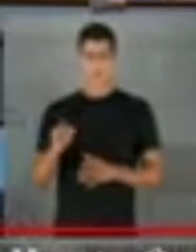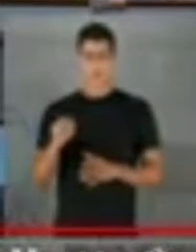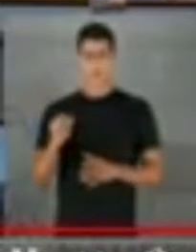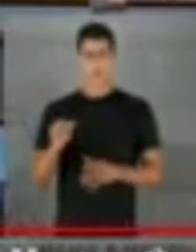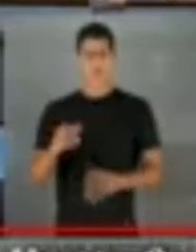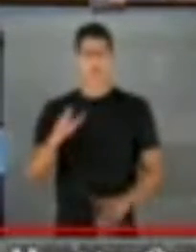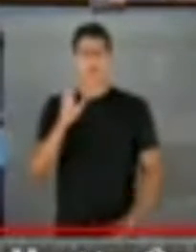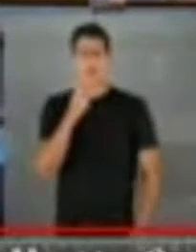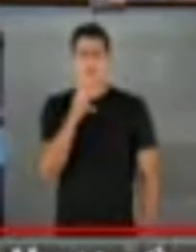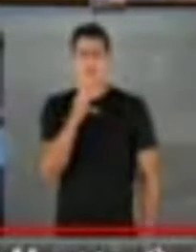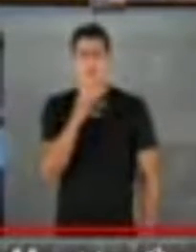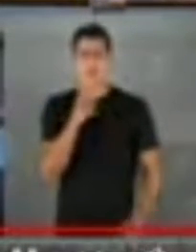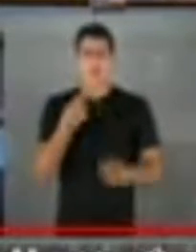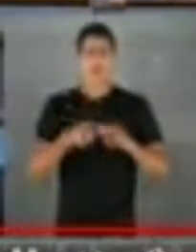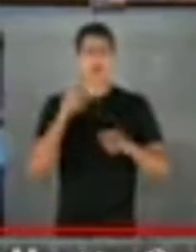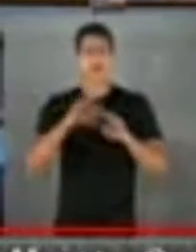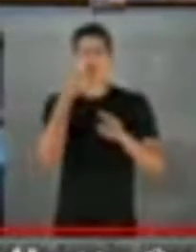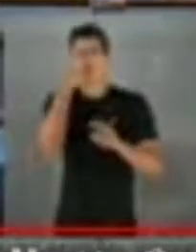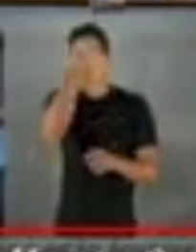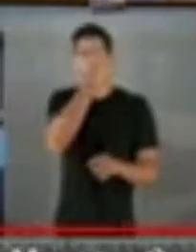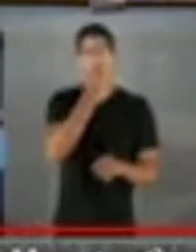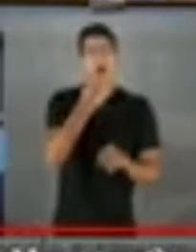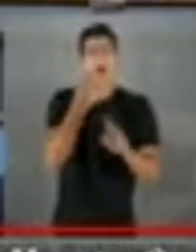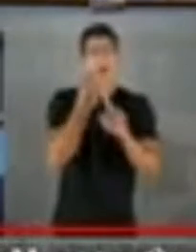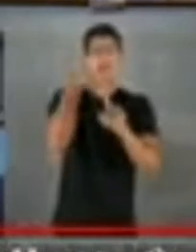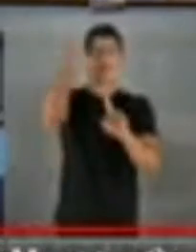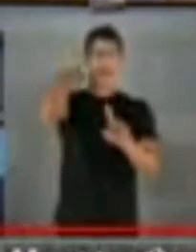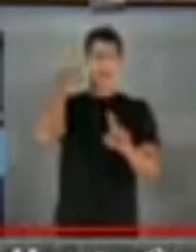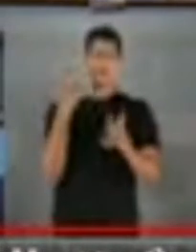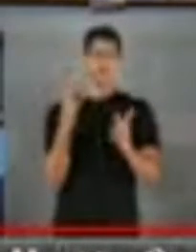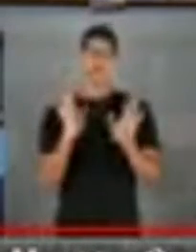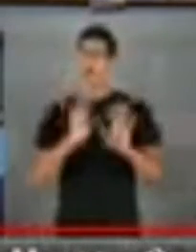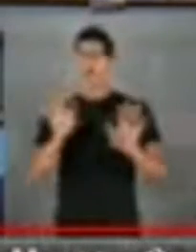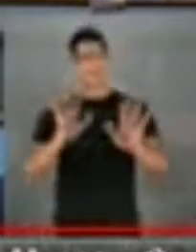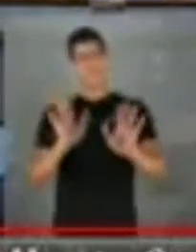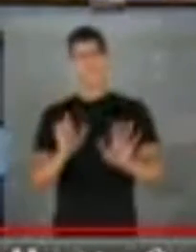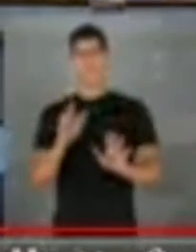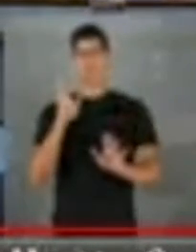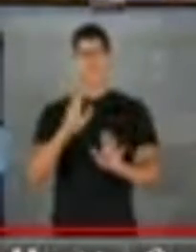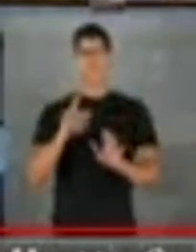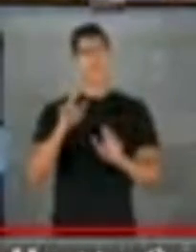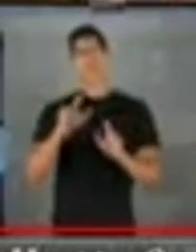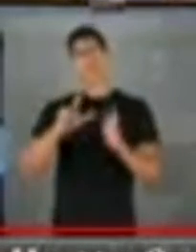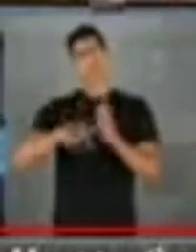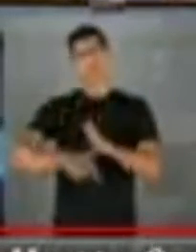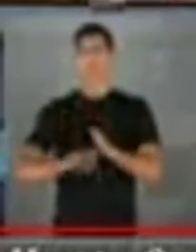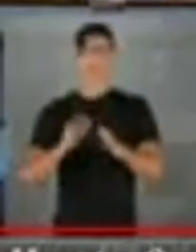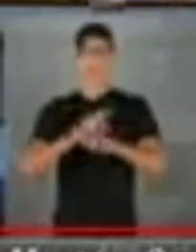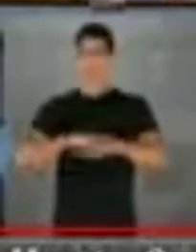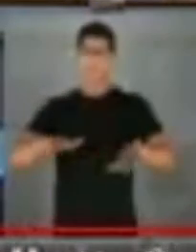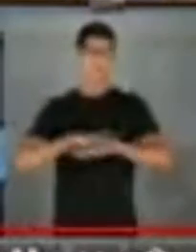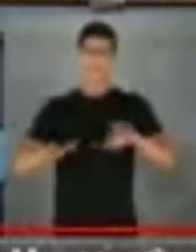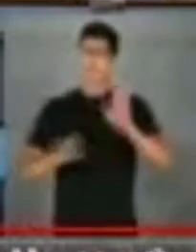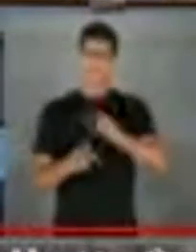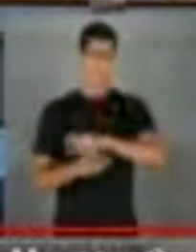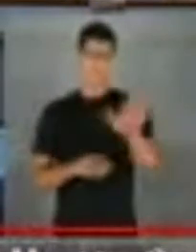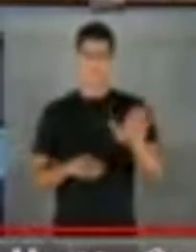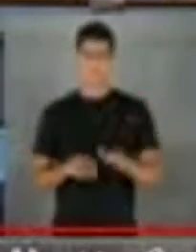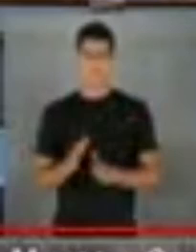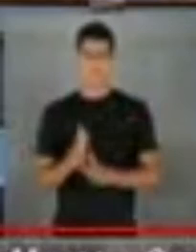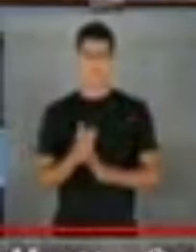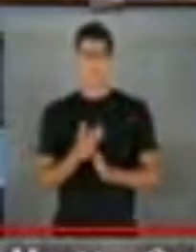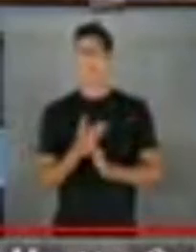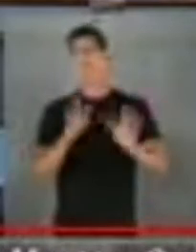alto, porque isso já foi meia hora atrás. Não? Não, pô, isso aí já é matéria vencida. Deixa eu só lhe passar.